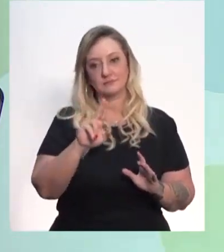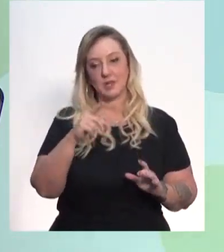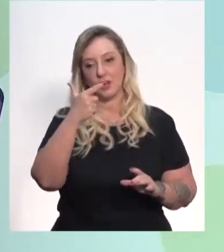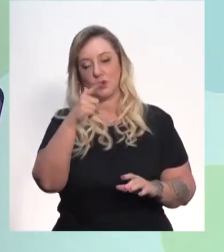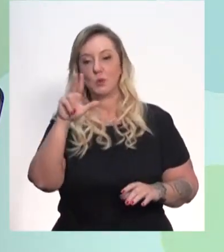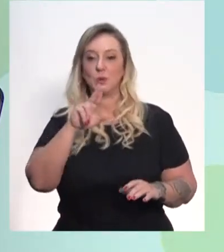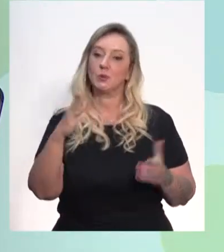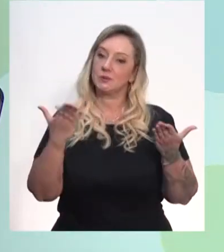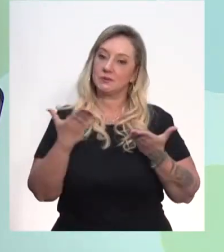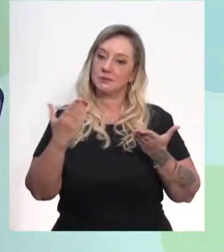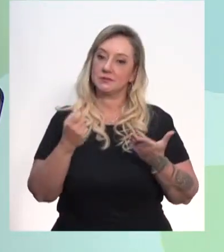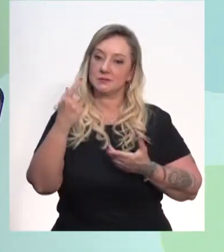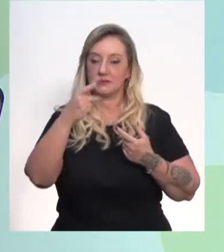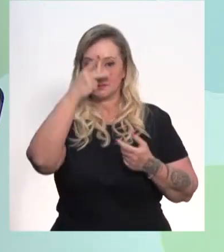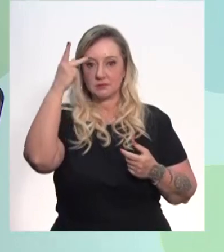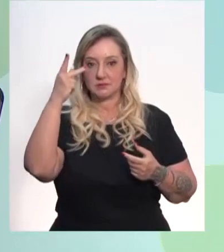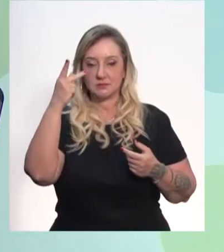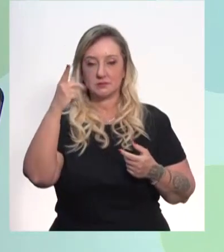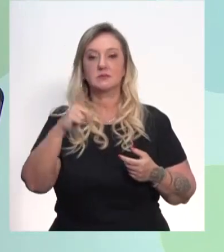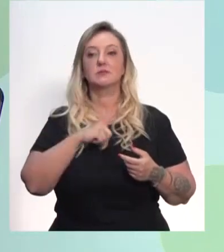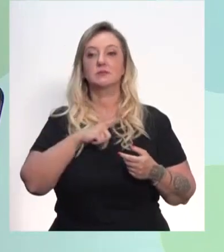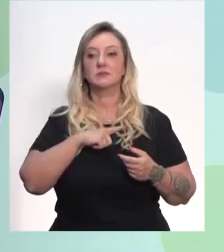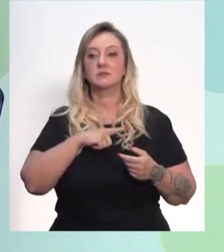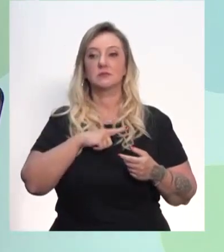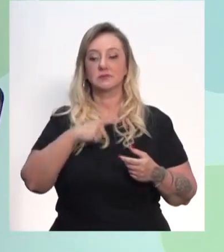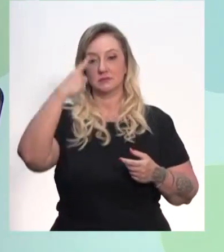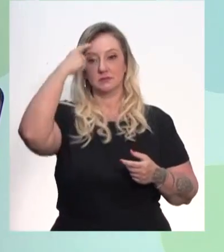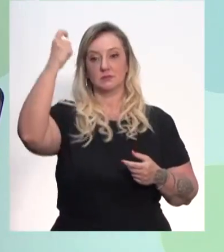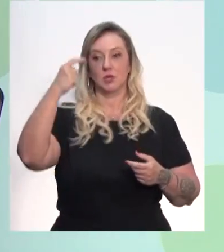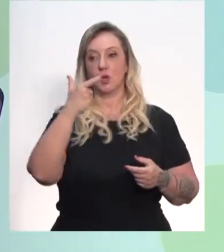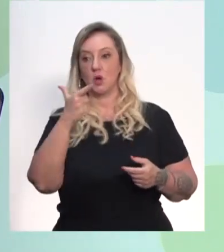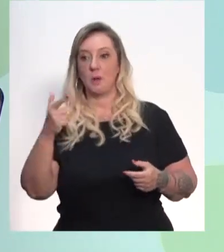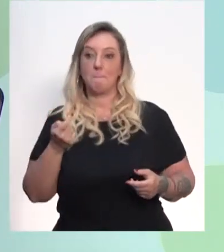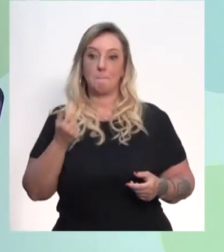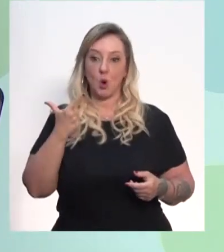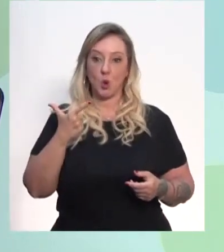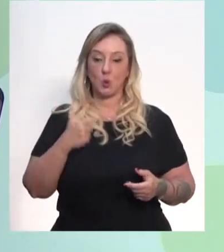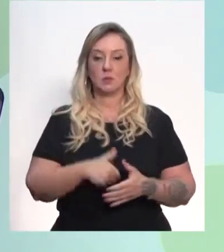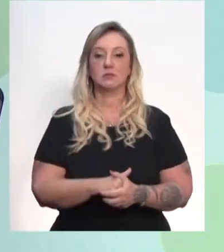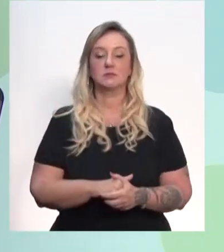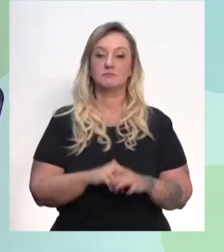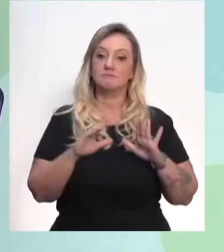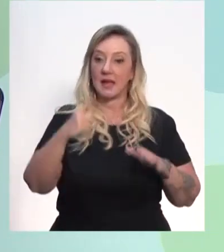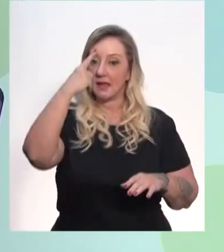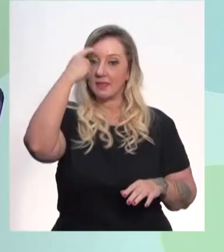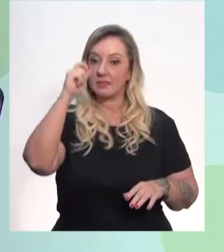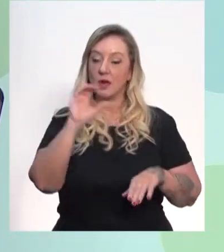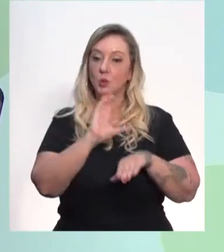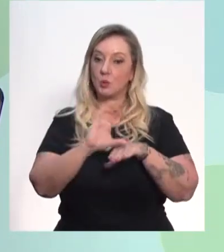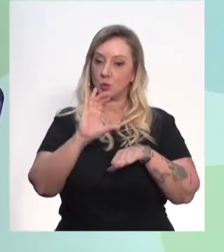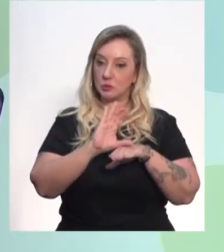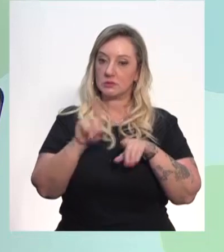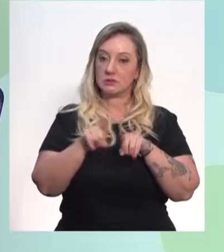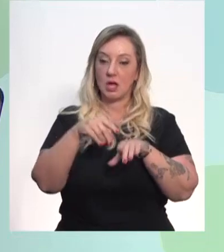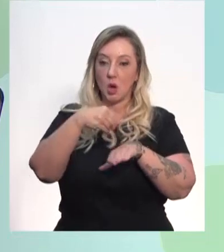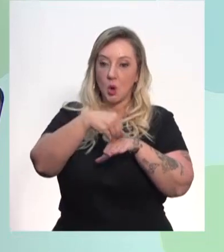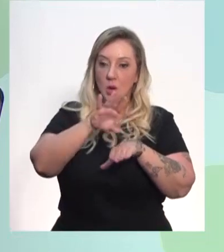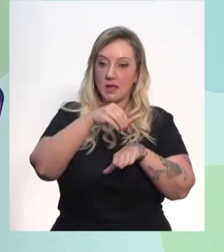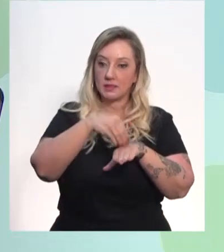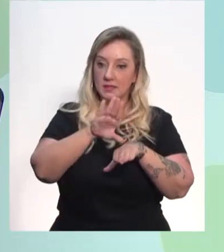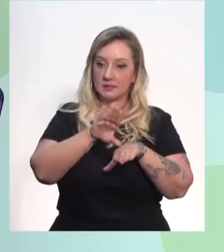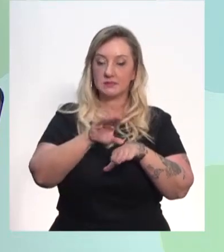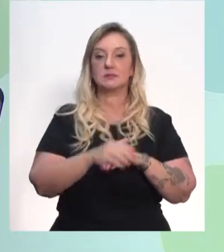mesmo. O professor tem total autonomia para organizar a sua